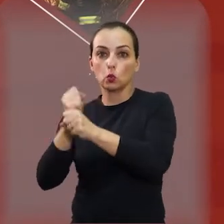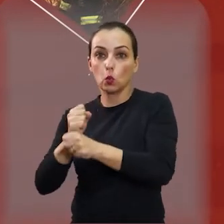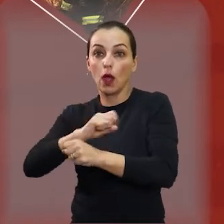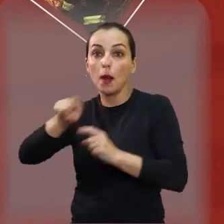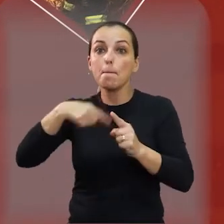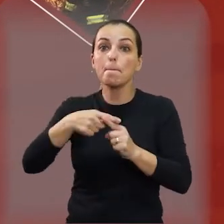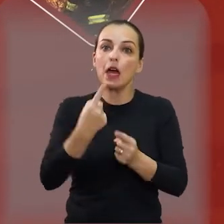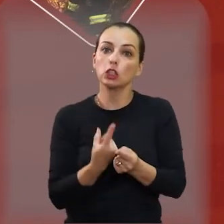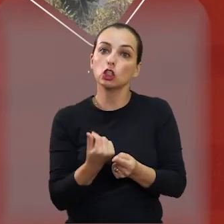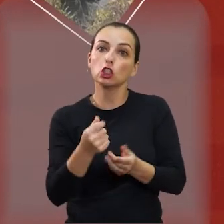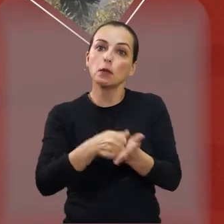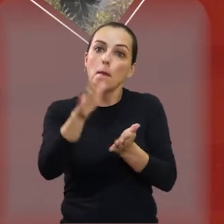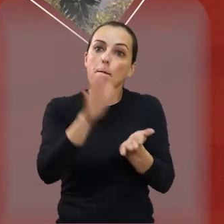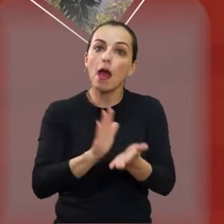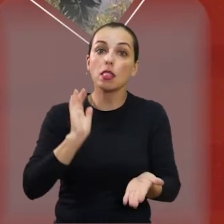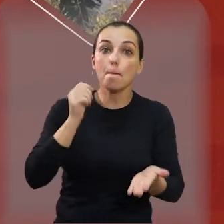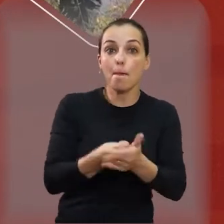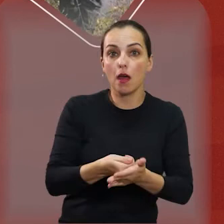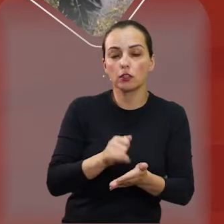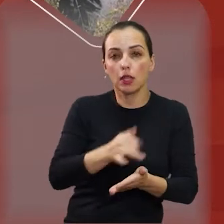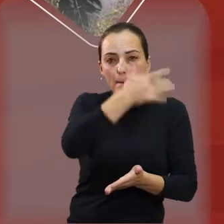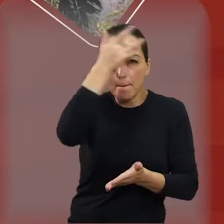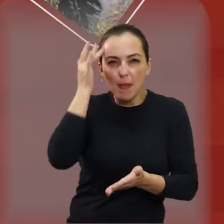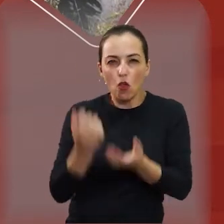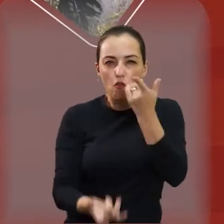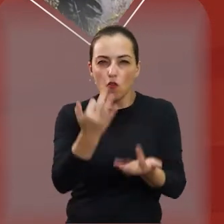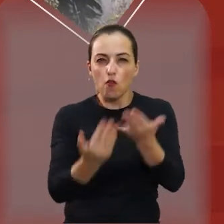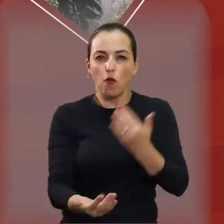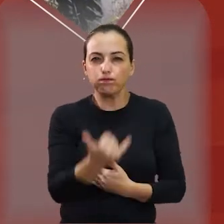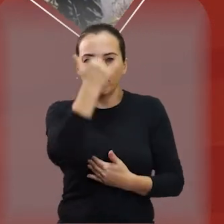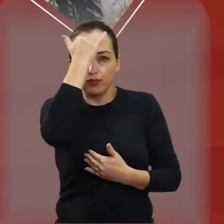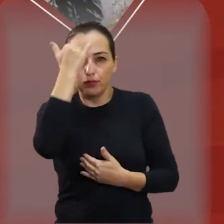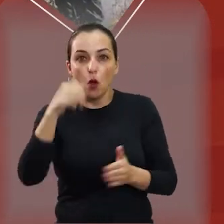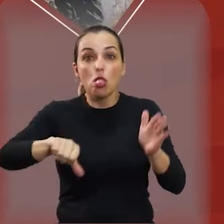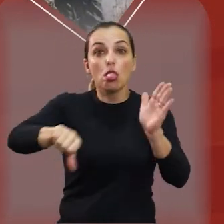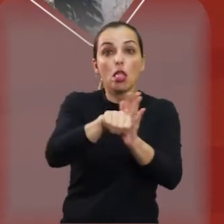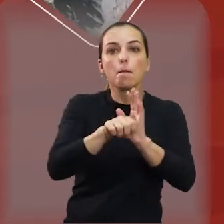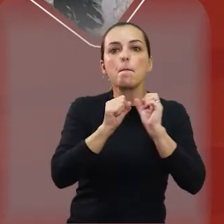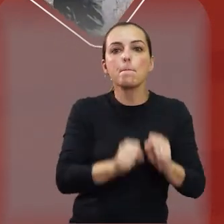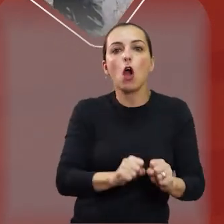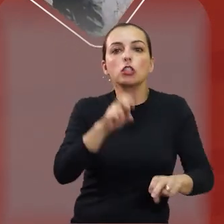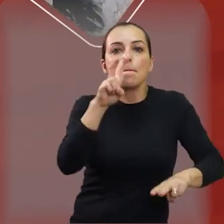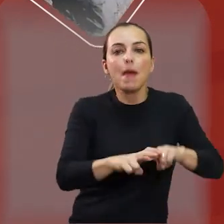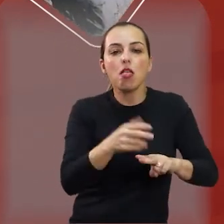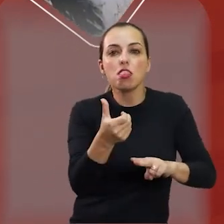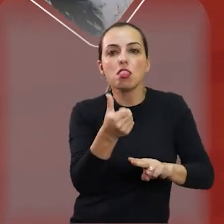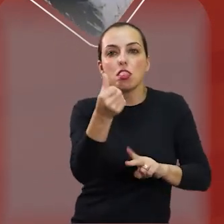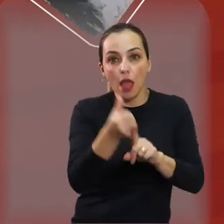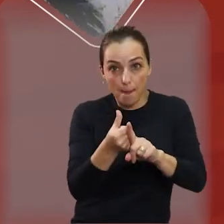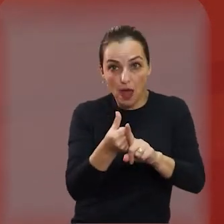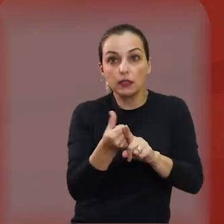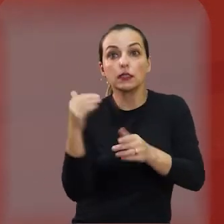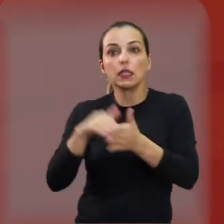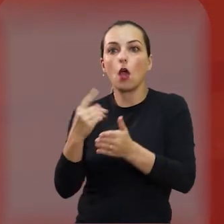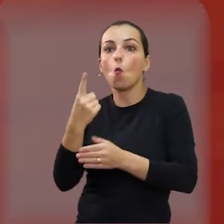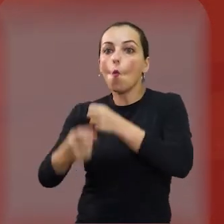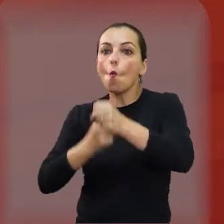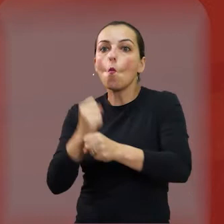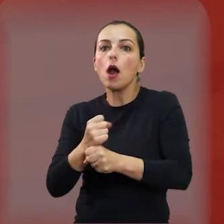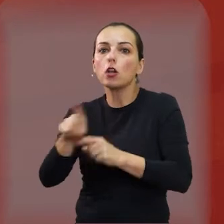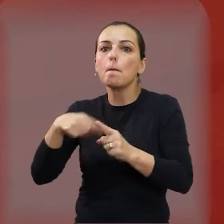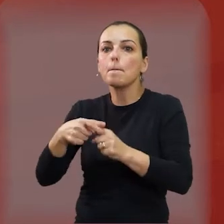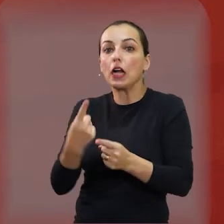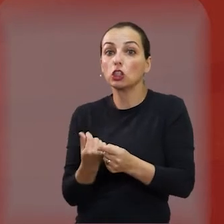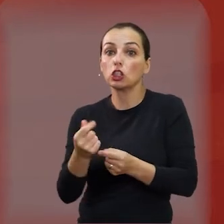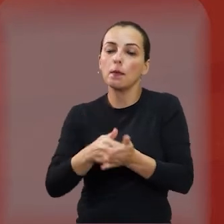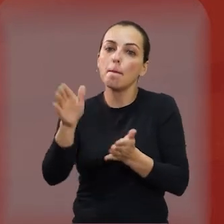crime é culposo, ou seja, sem intenção, a pena é de detenção de 6 meses a 1 ano e multa. Para denúncias